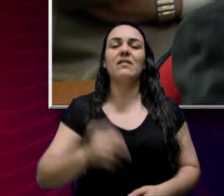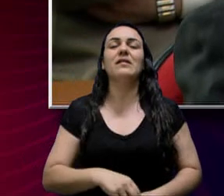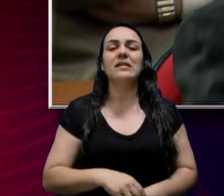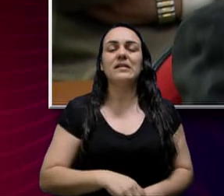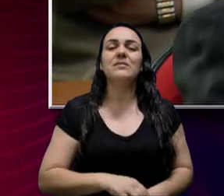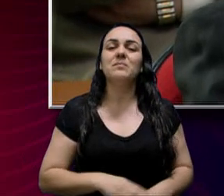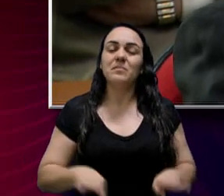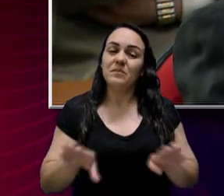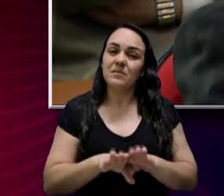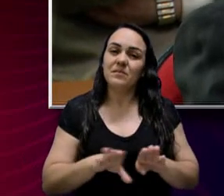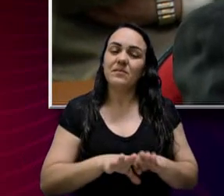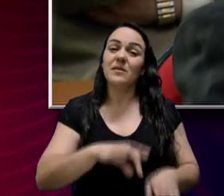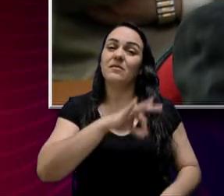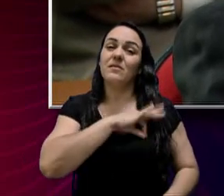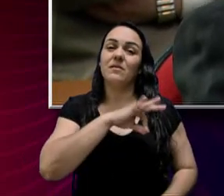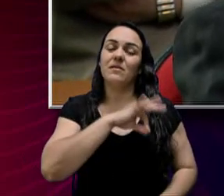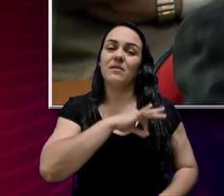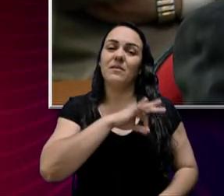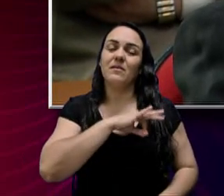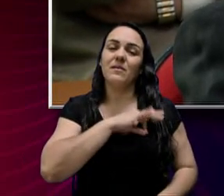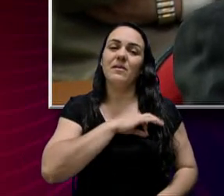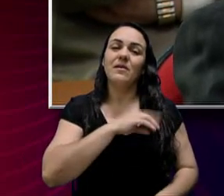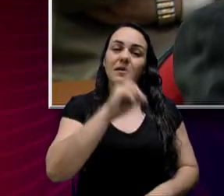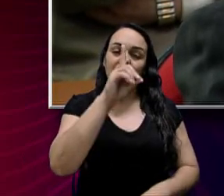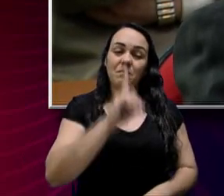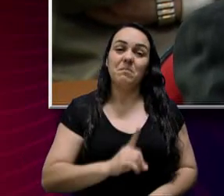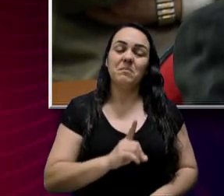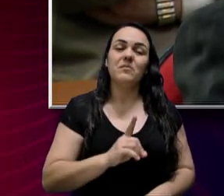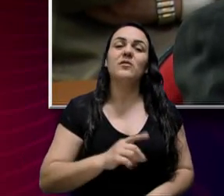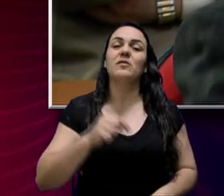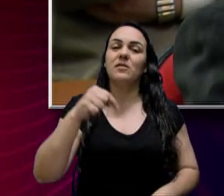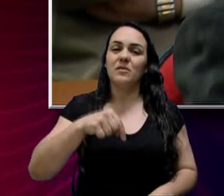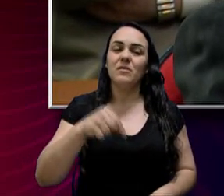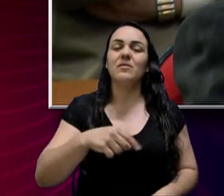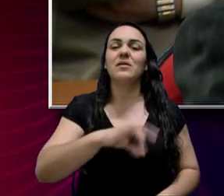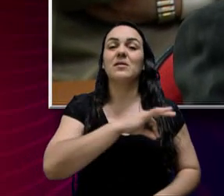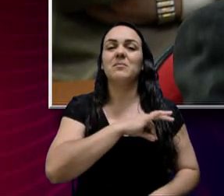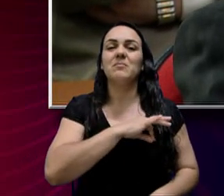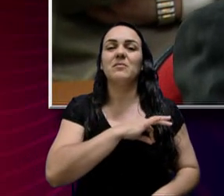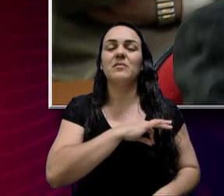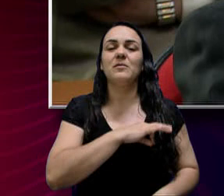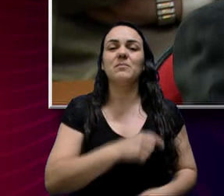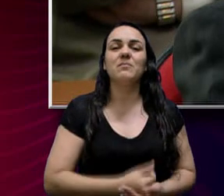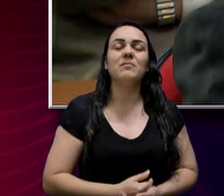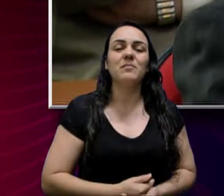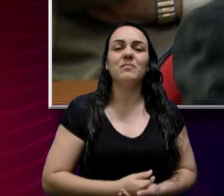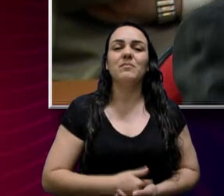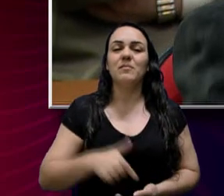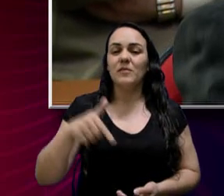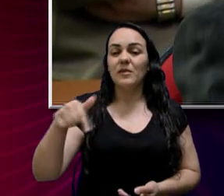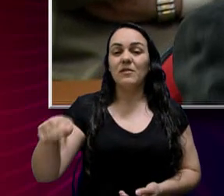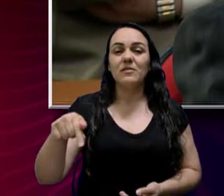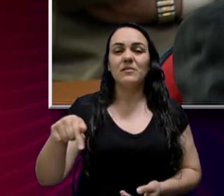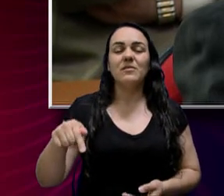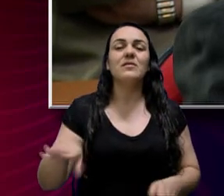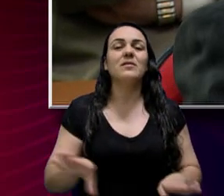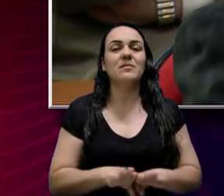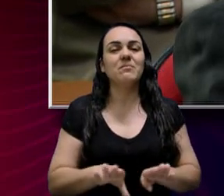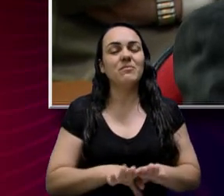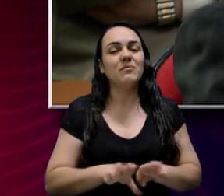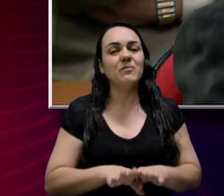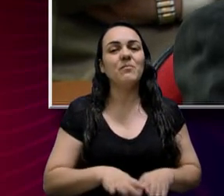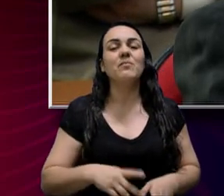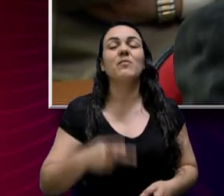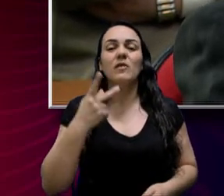da região, diretor do Departamento de Interior 7 de Sorocaba, por meio do qual, como o